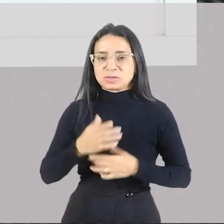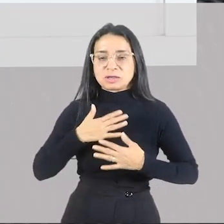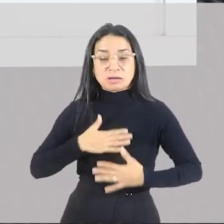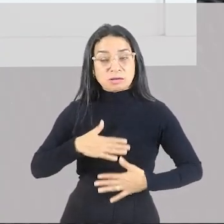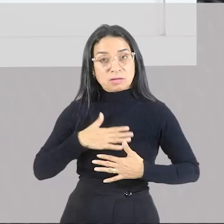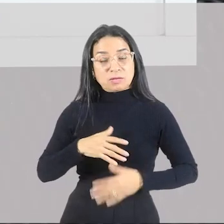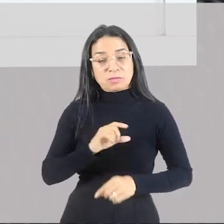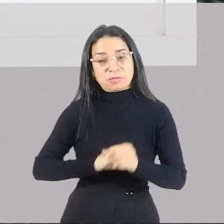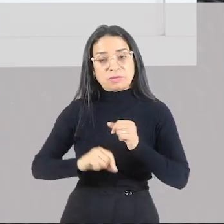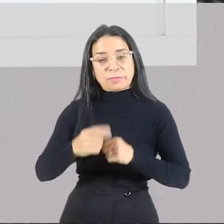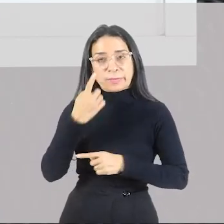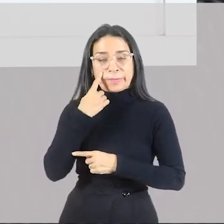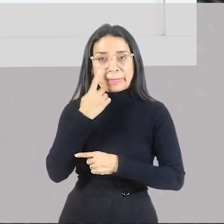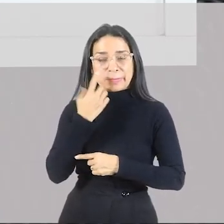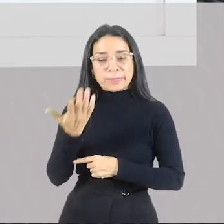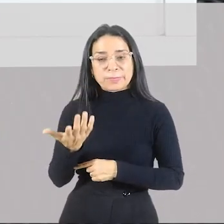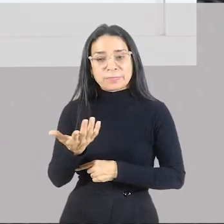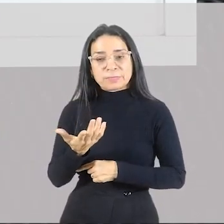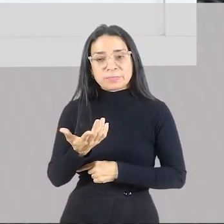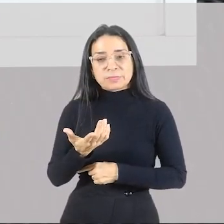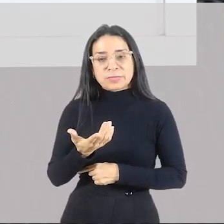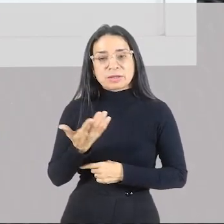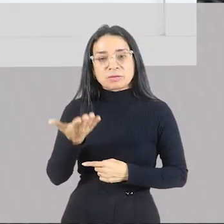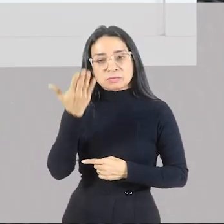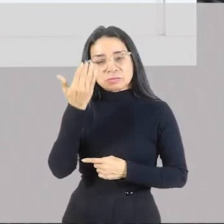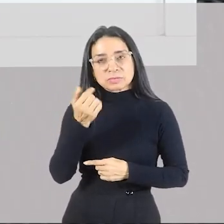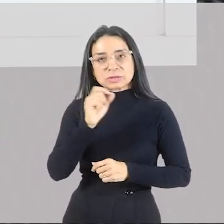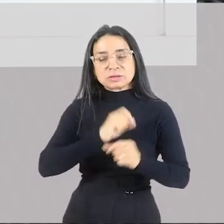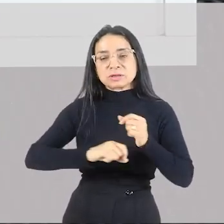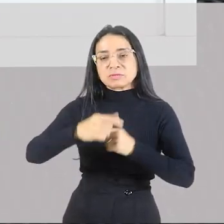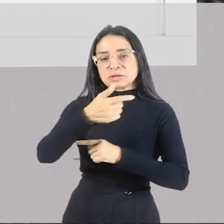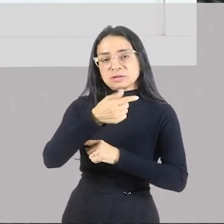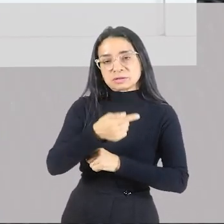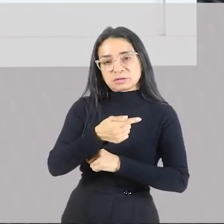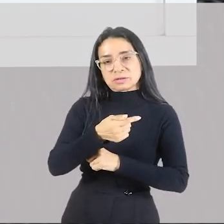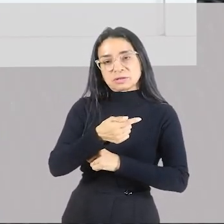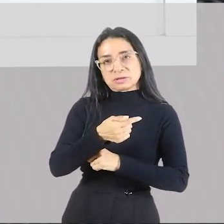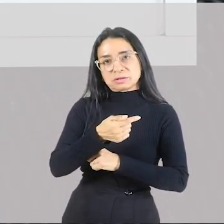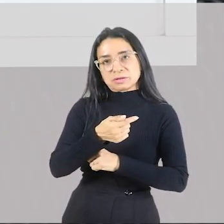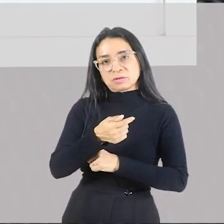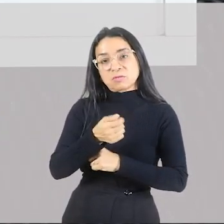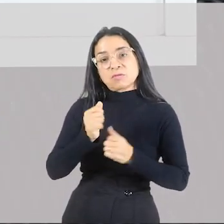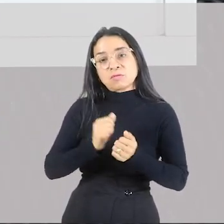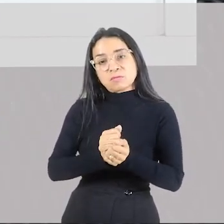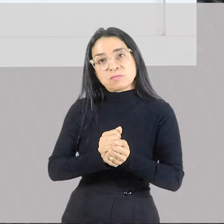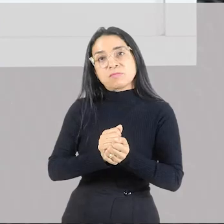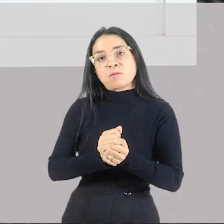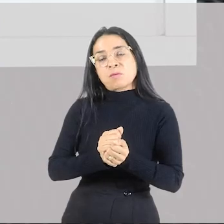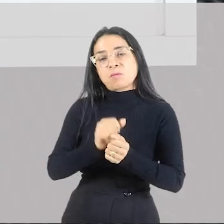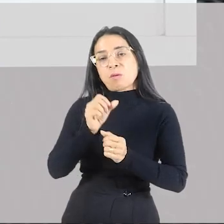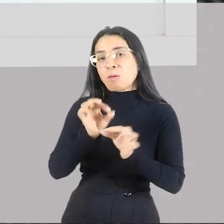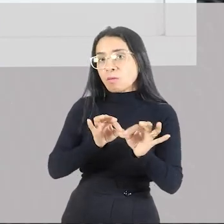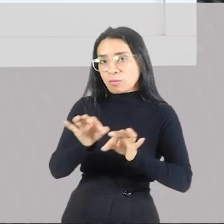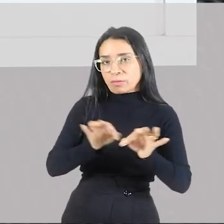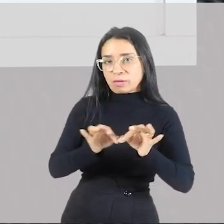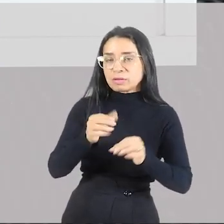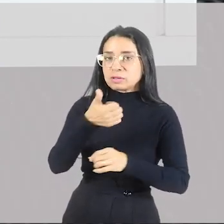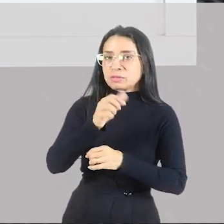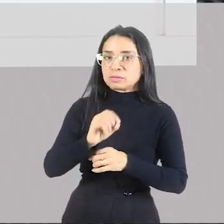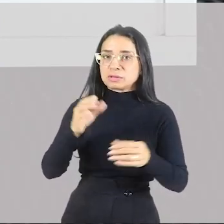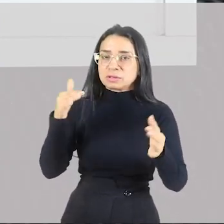bem, como eu sei que aqui vai dar 7 fatorial, eu vou caminhar com esse 10 até chegar no 7, tá? Aí eu vou ter